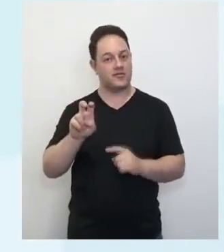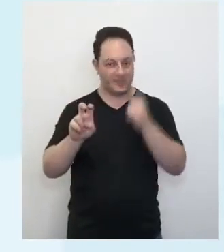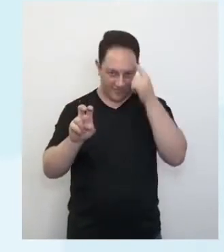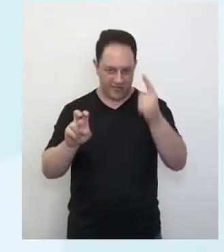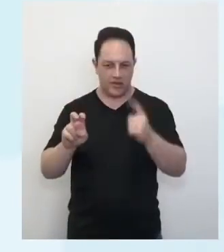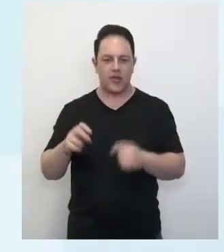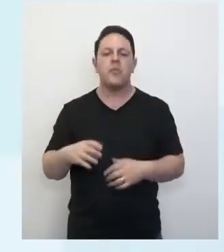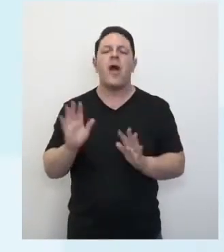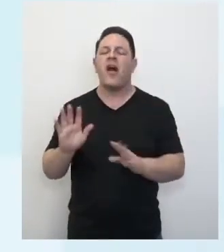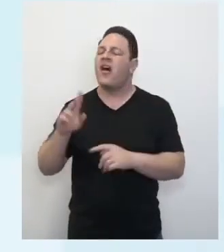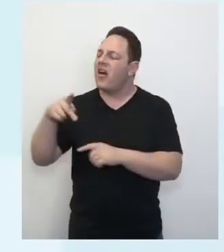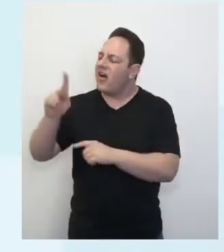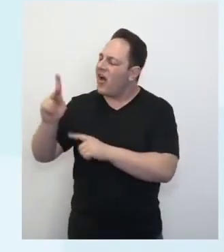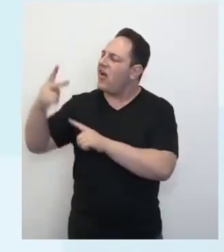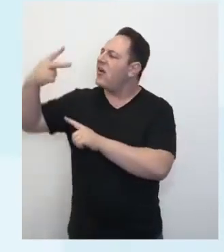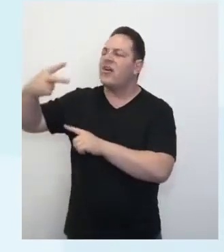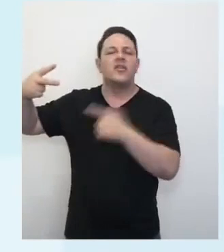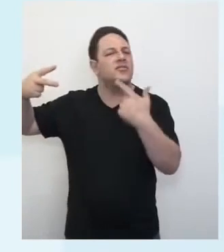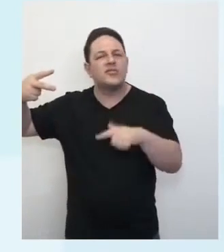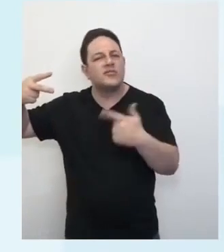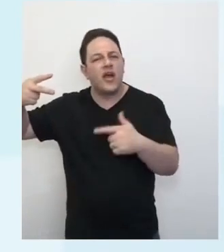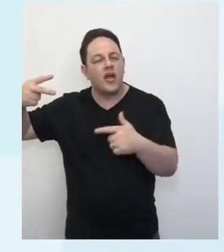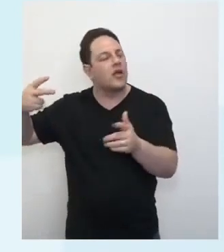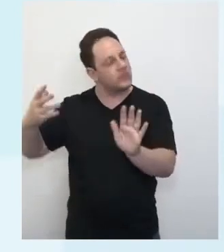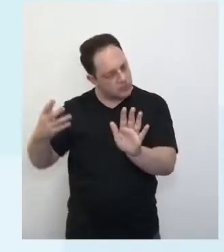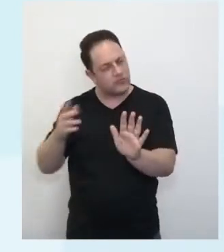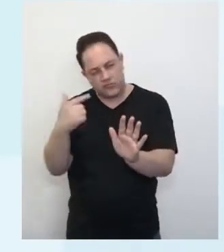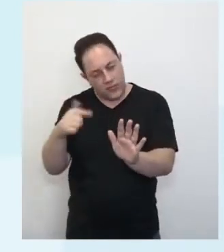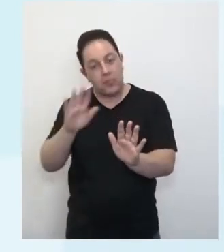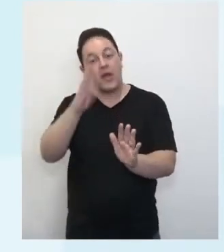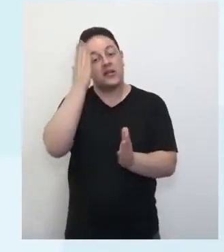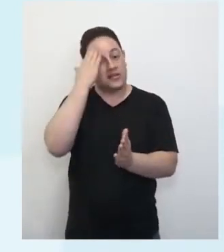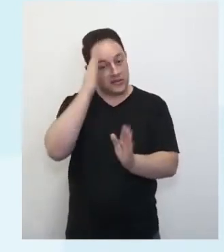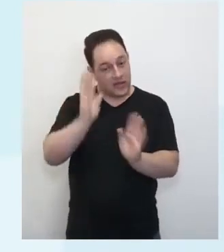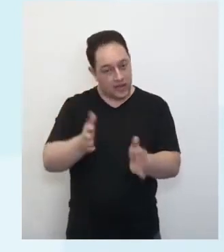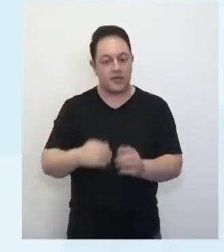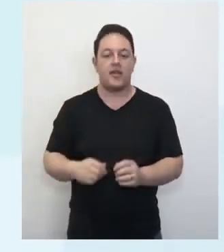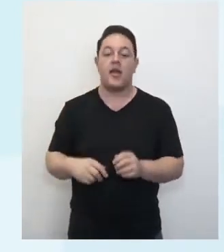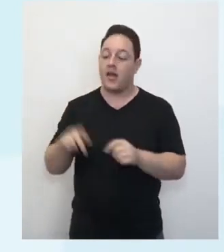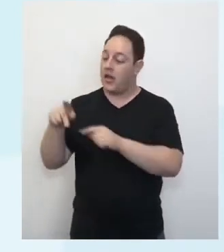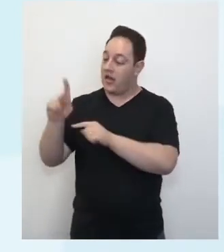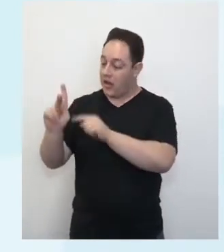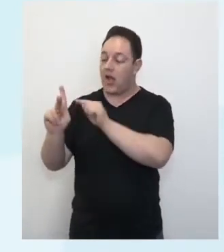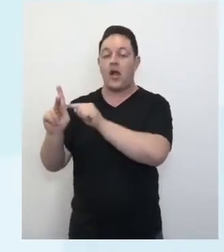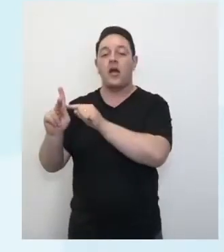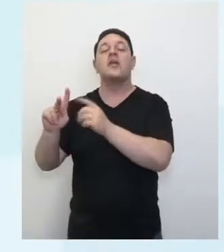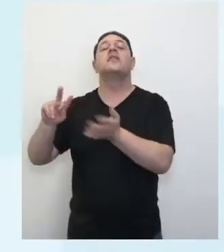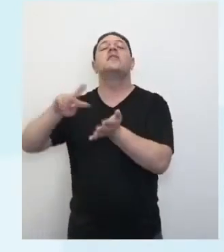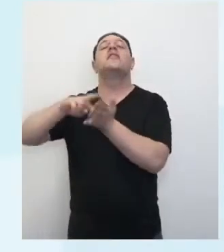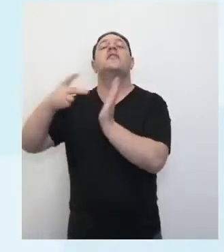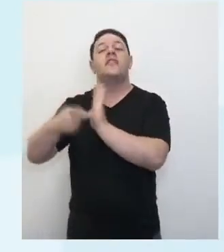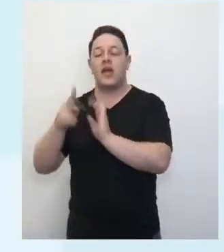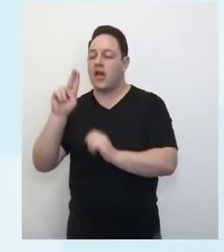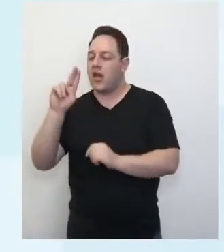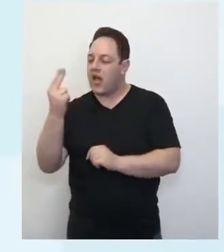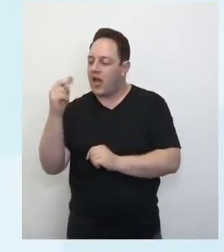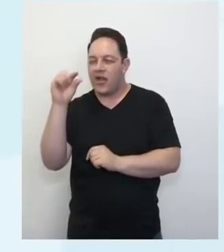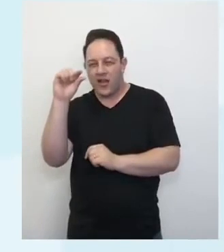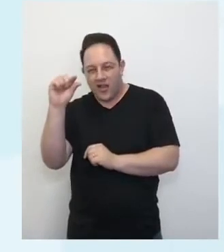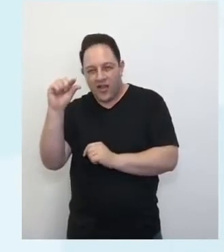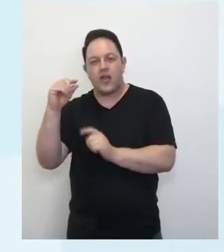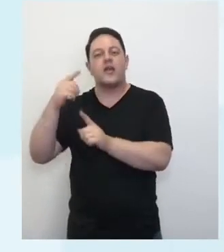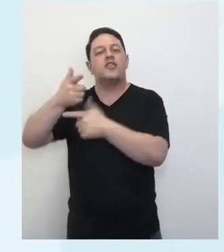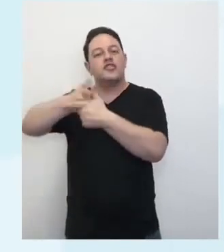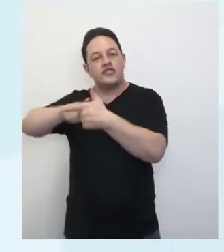calça quadrada eu não tenho não você não tem mas você sabe que cá é agazinho / agazão